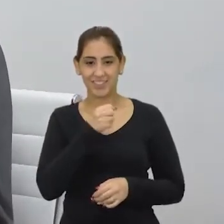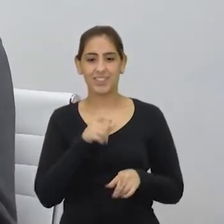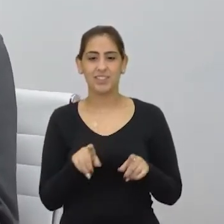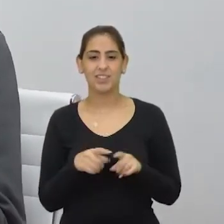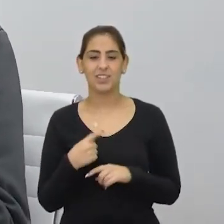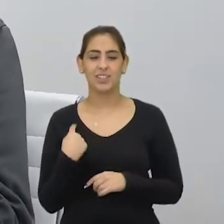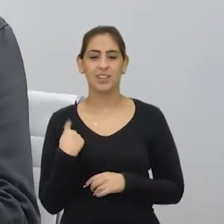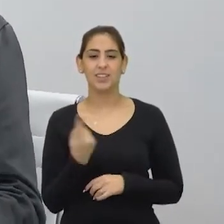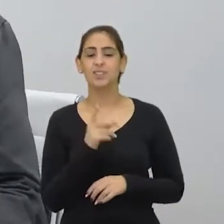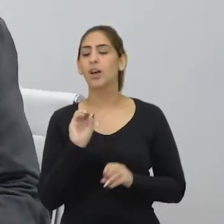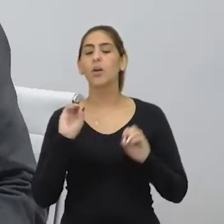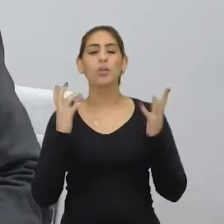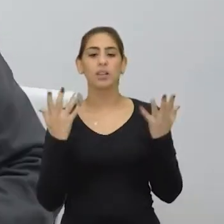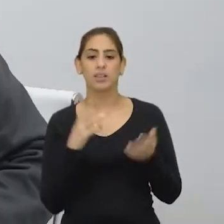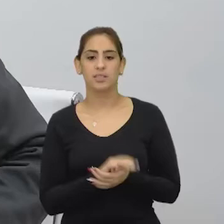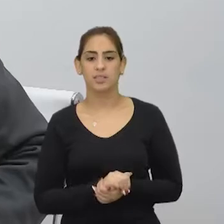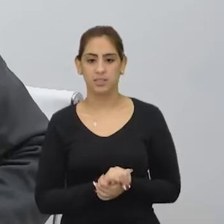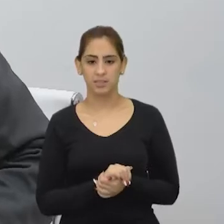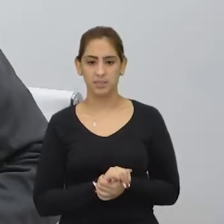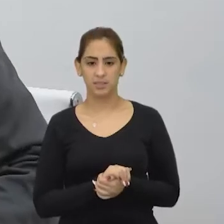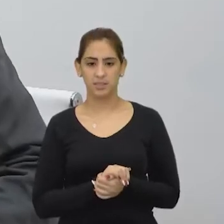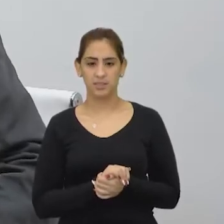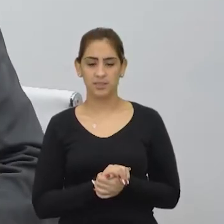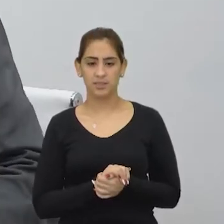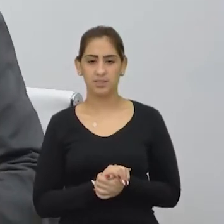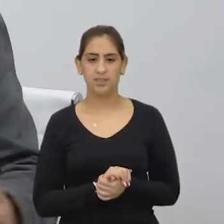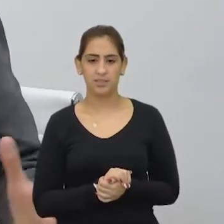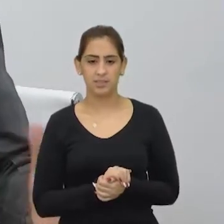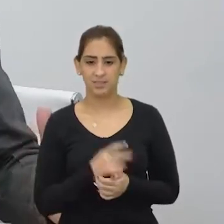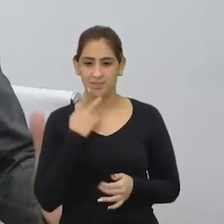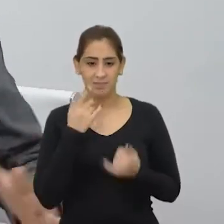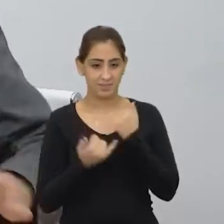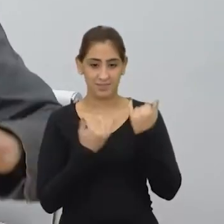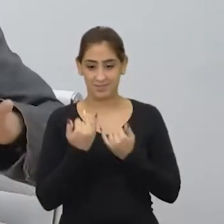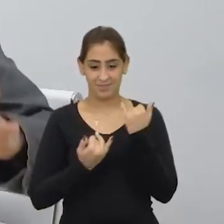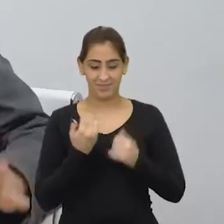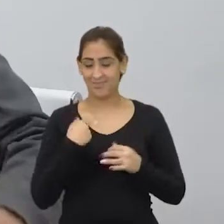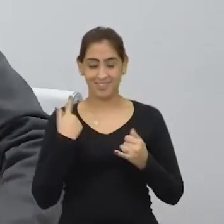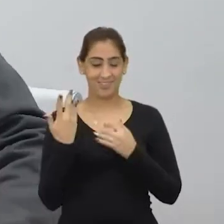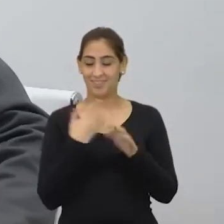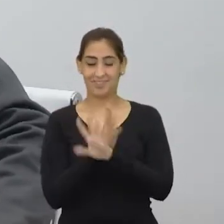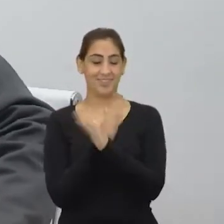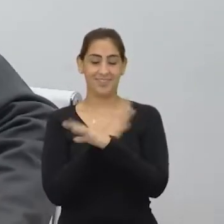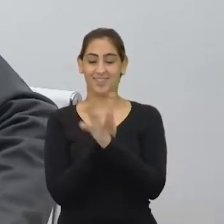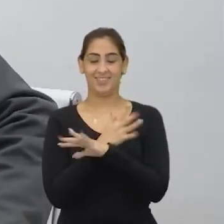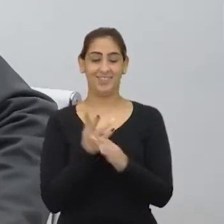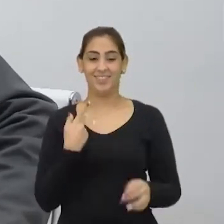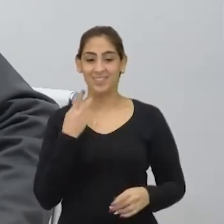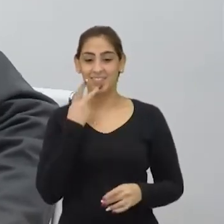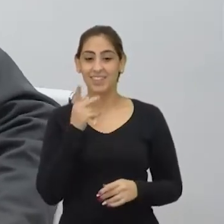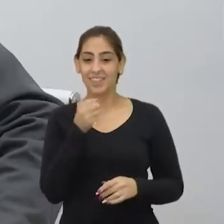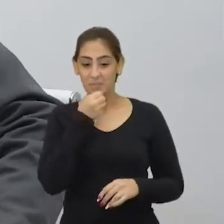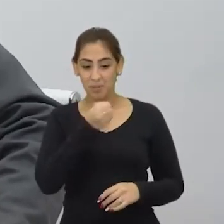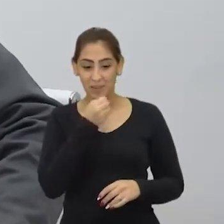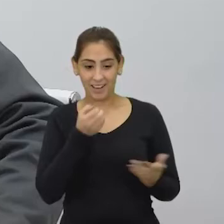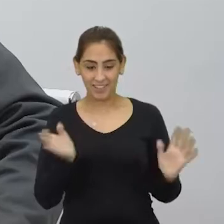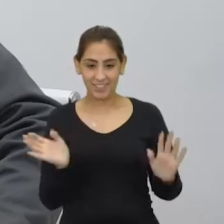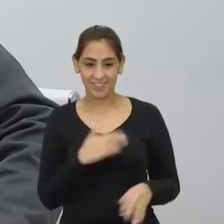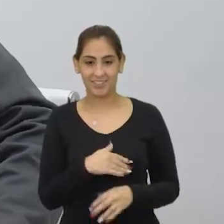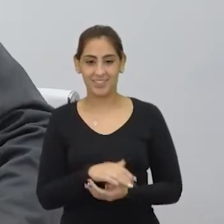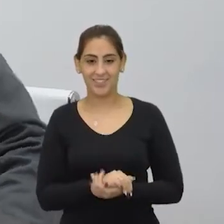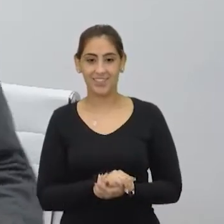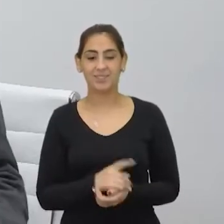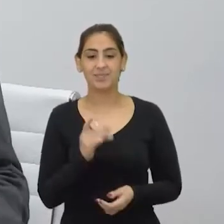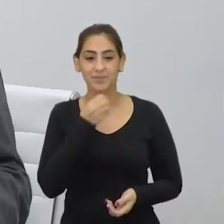reportagem, o que acontece? Começo a fazer palhaçada e me perco todo. Se controla, Mauro, vamos falar de reportagem. Numa